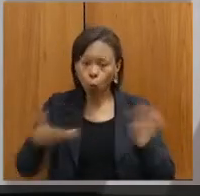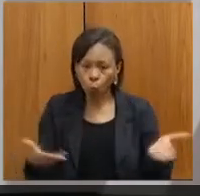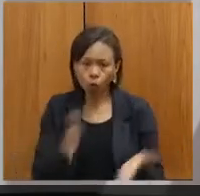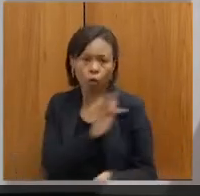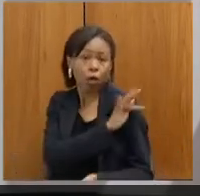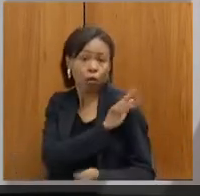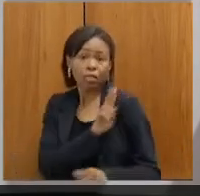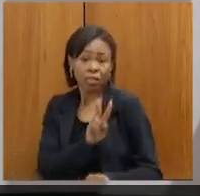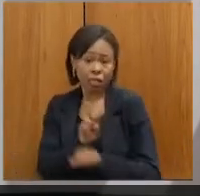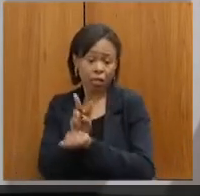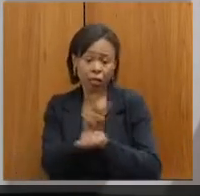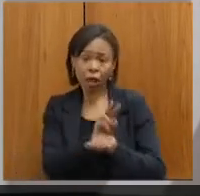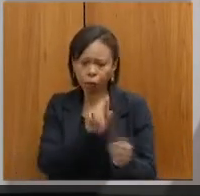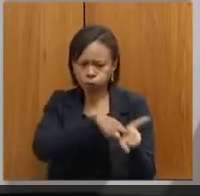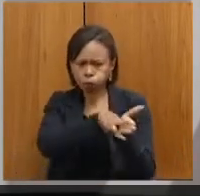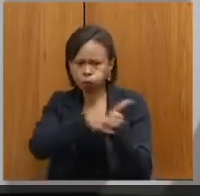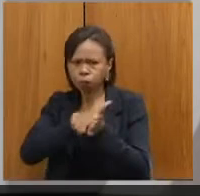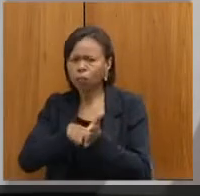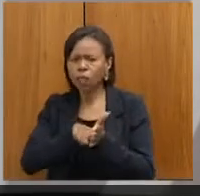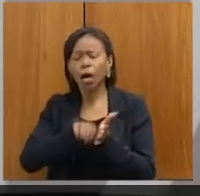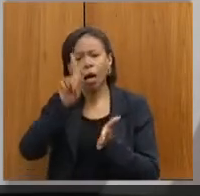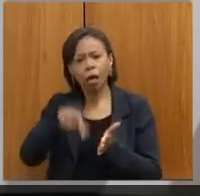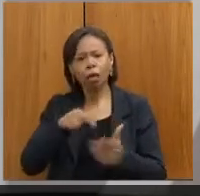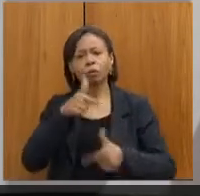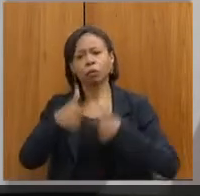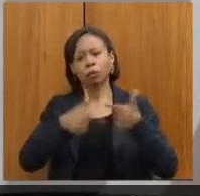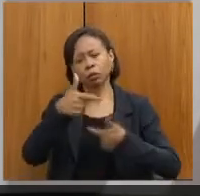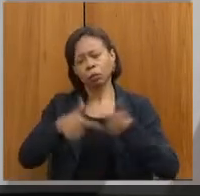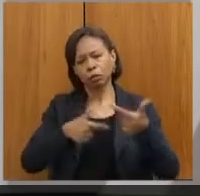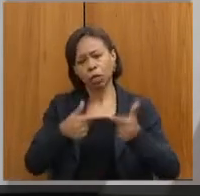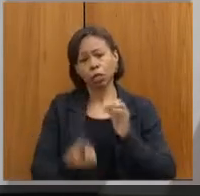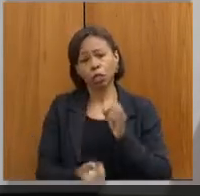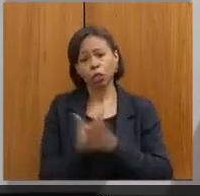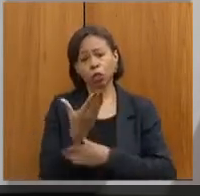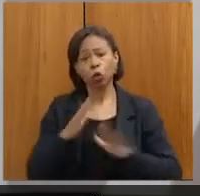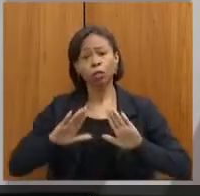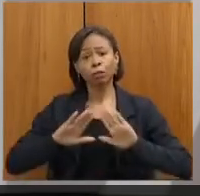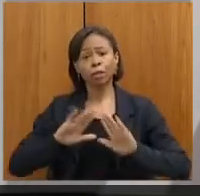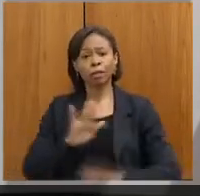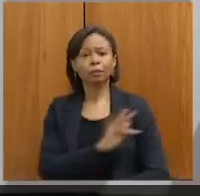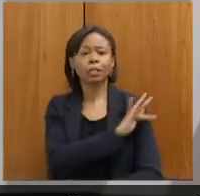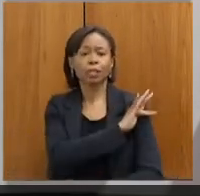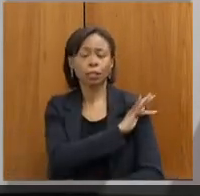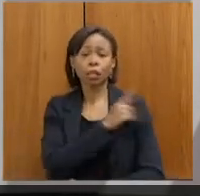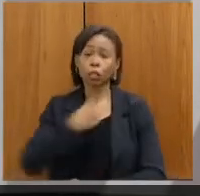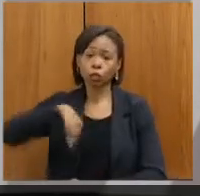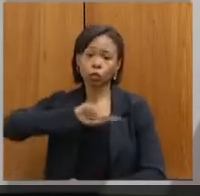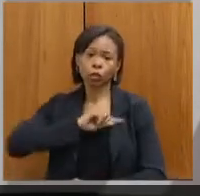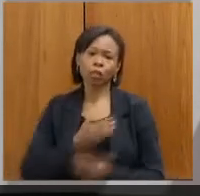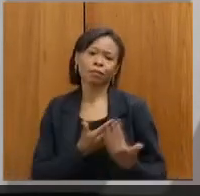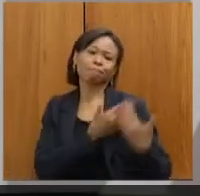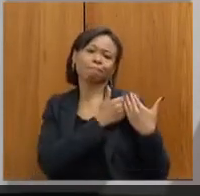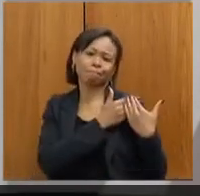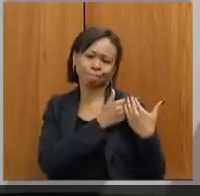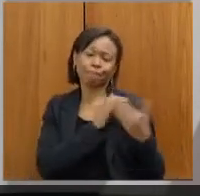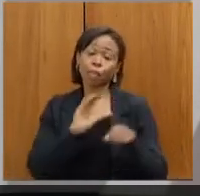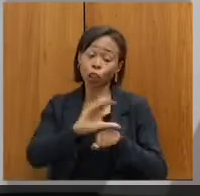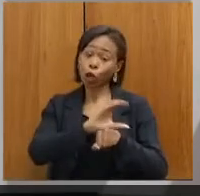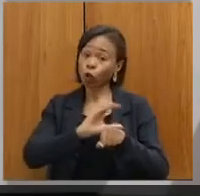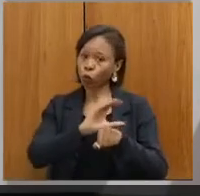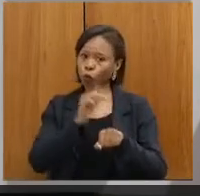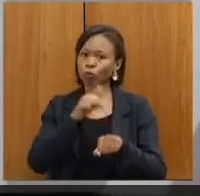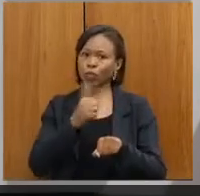e não só o trabalho pelo qual se criou Assembleia fiscaliza Como é o nosso papel condicional e